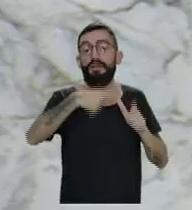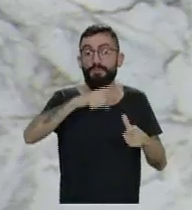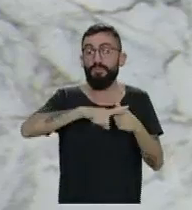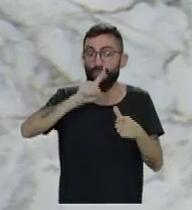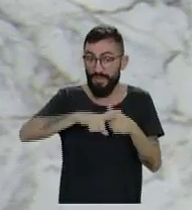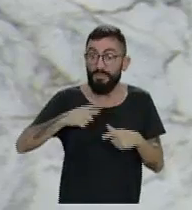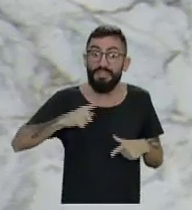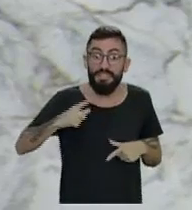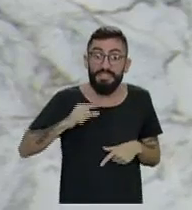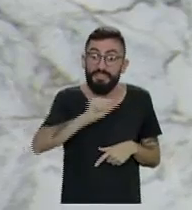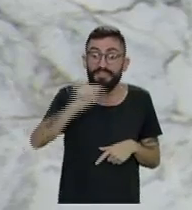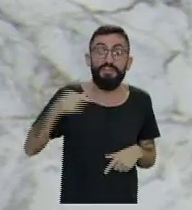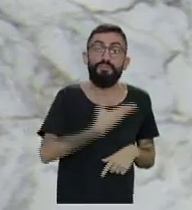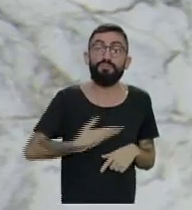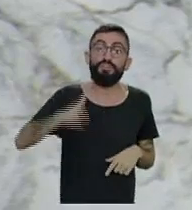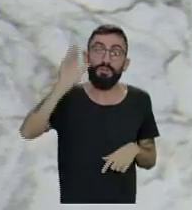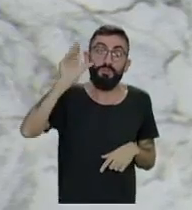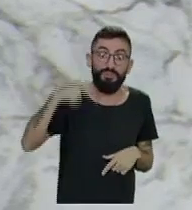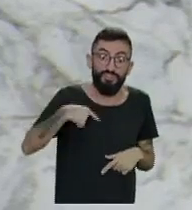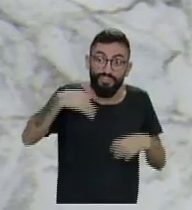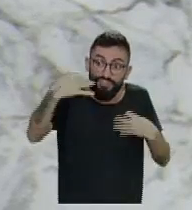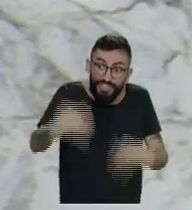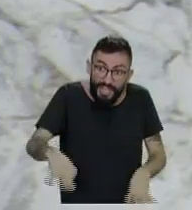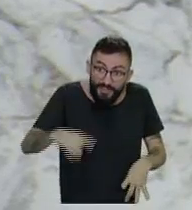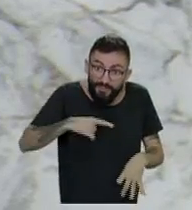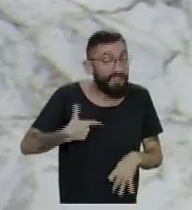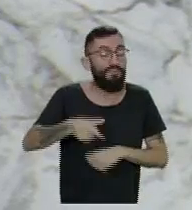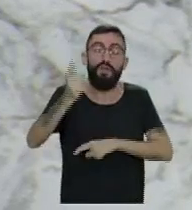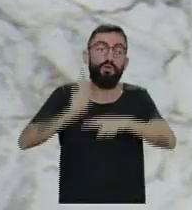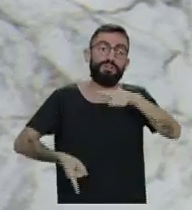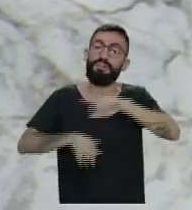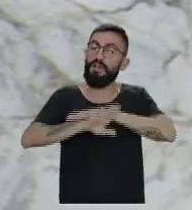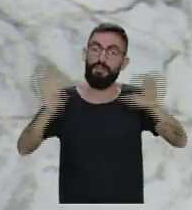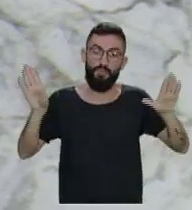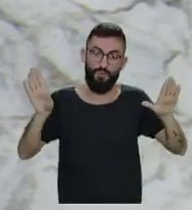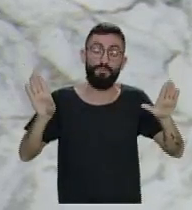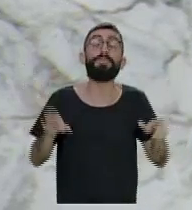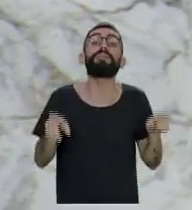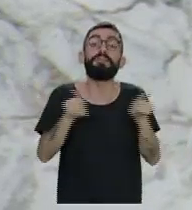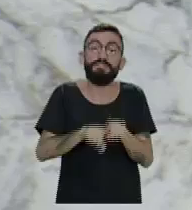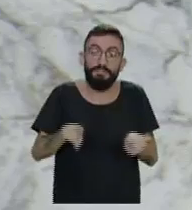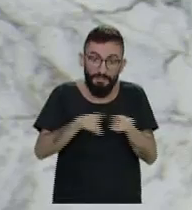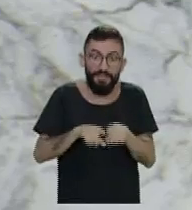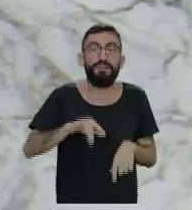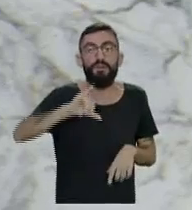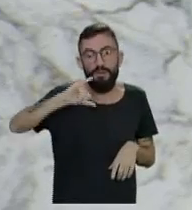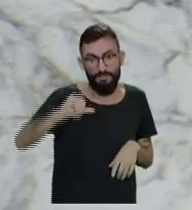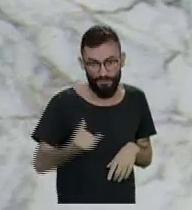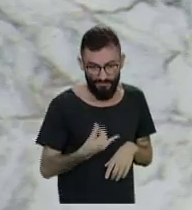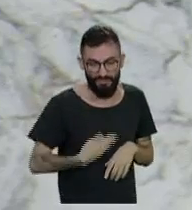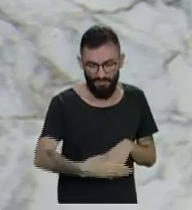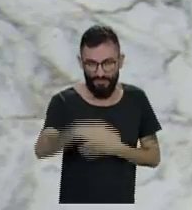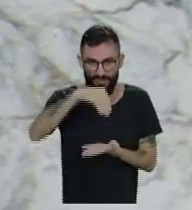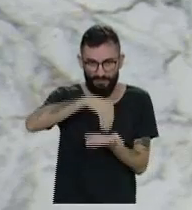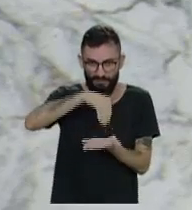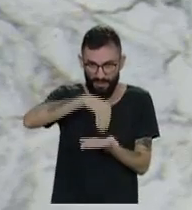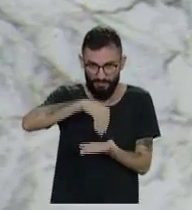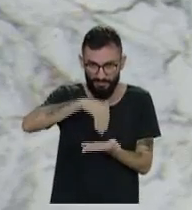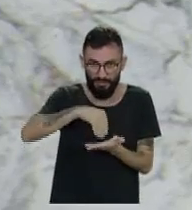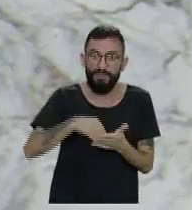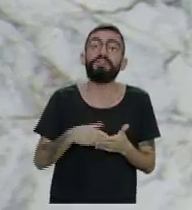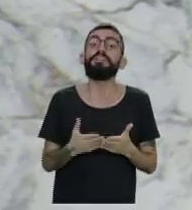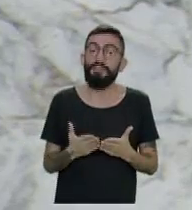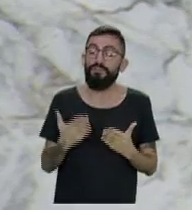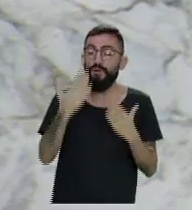direitos que nós Funcionários Públicos temos em São Paulo e em todo o Brasil eu aproveito aqui o ensejo nos minutos que me faltam para